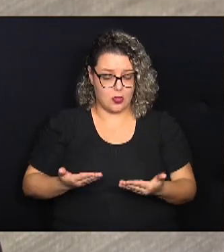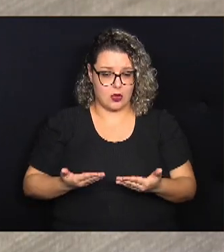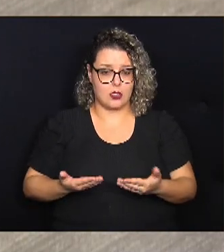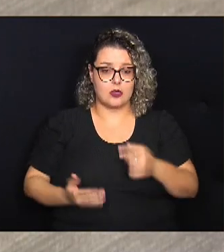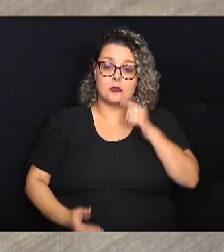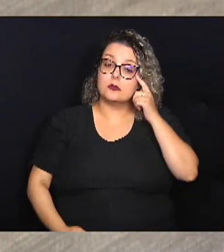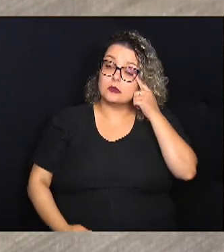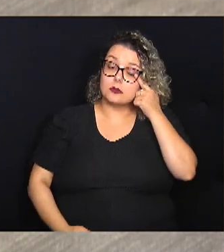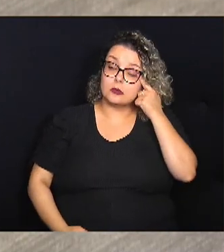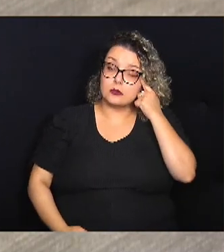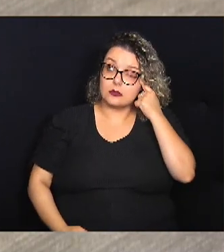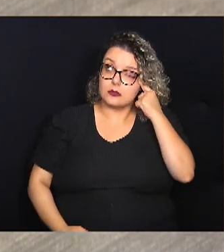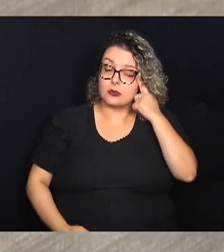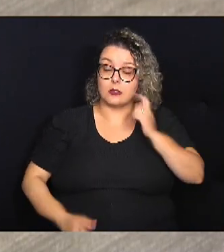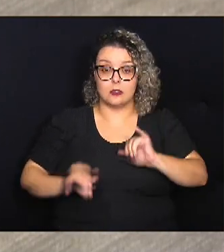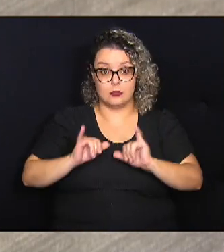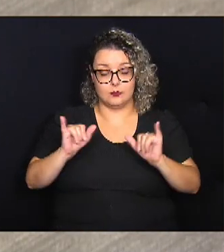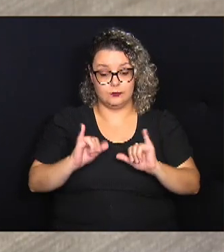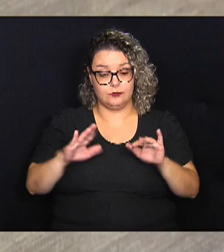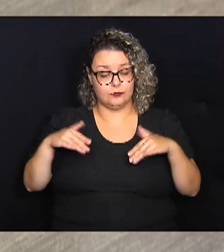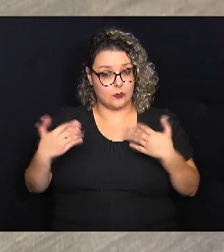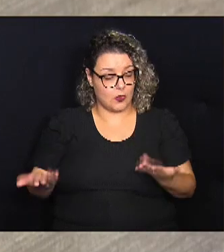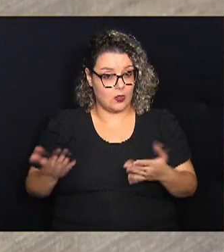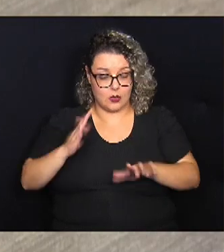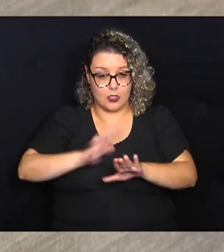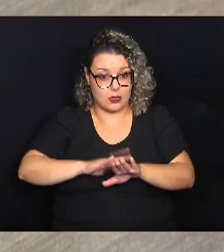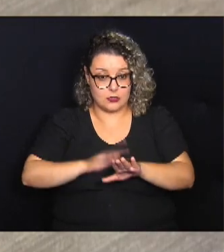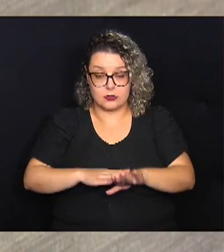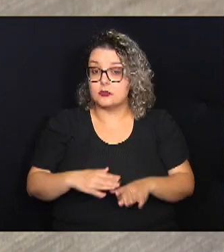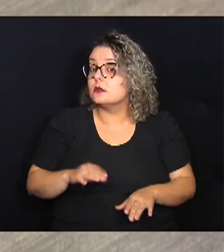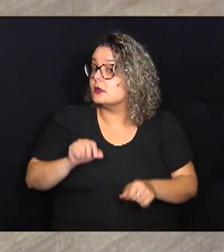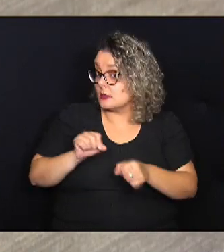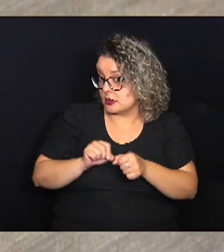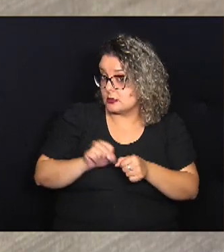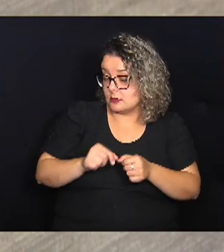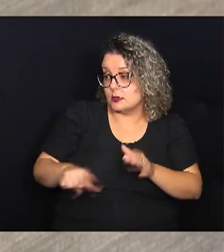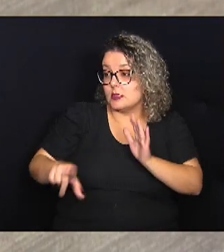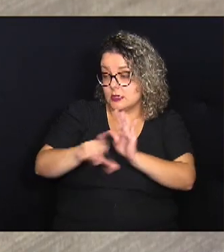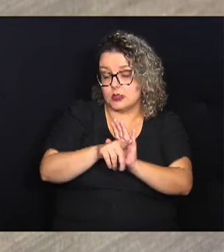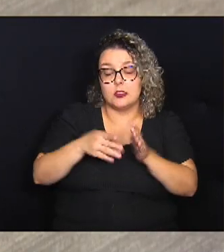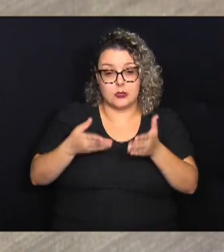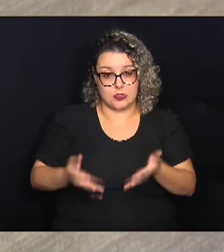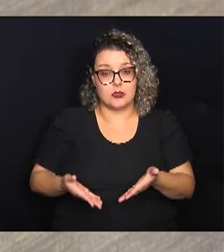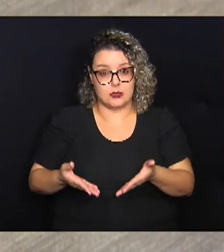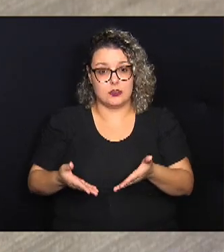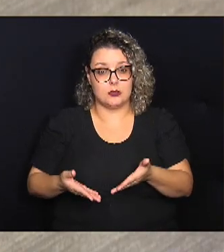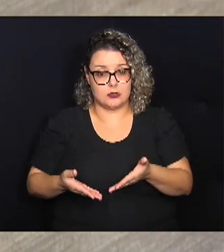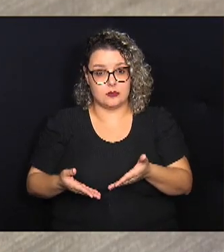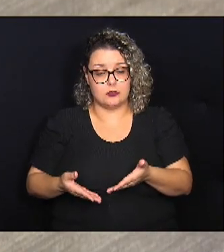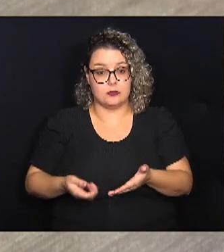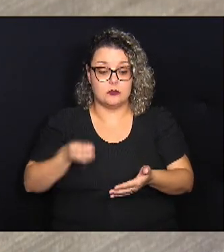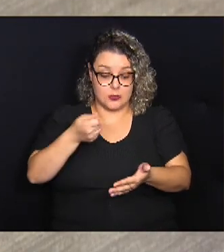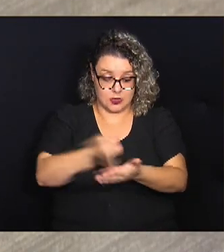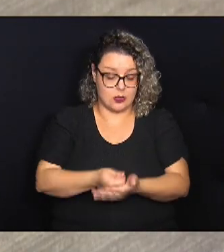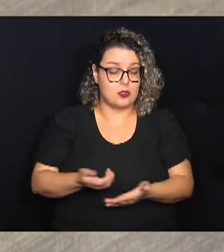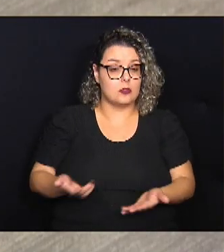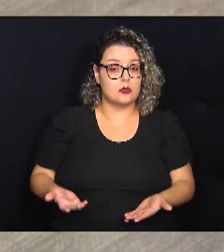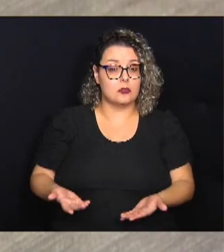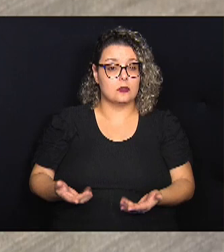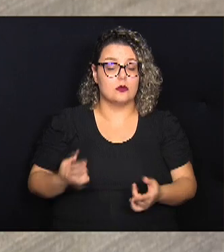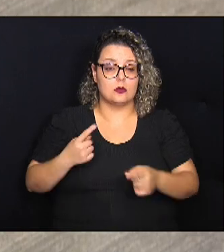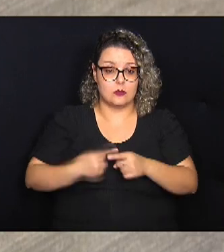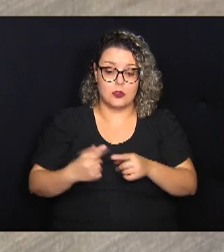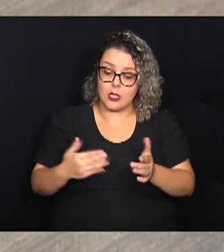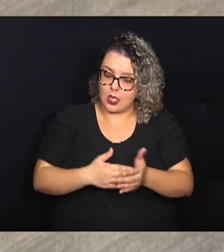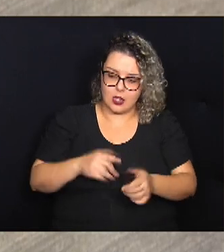quais as providências que estão sendo adotadas para que esta lei esteja sendo cumprida. Porque até o